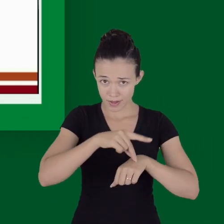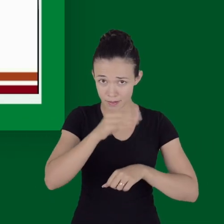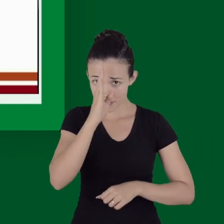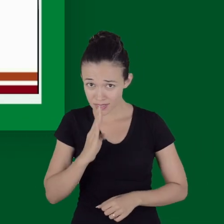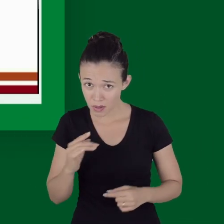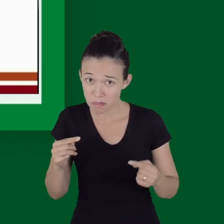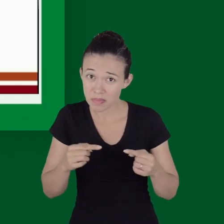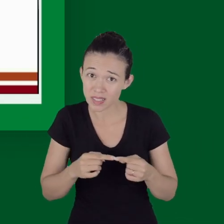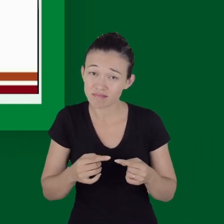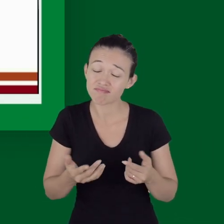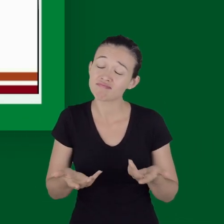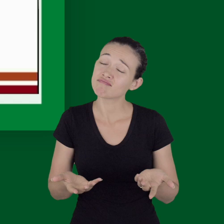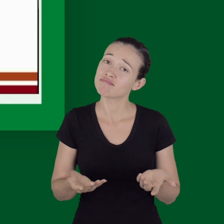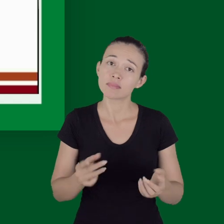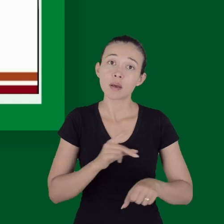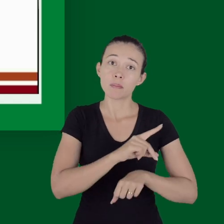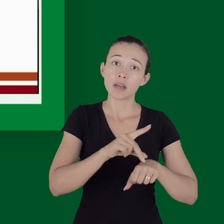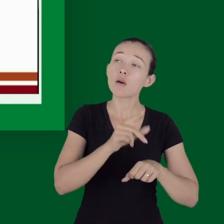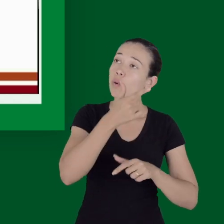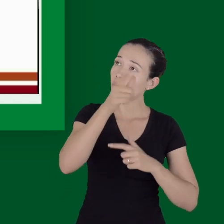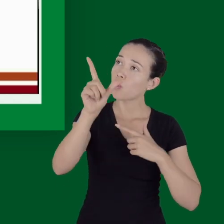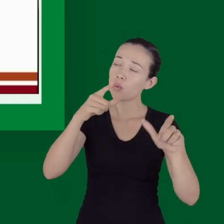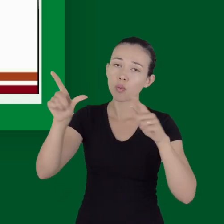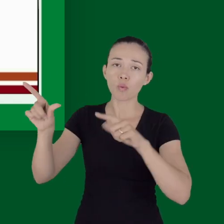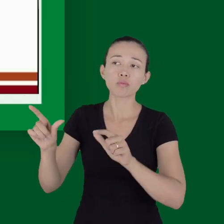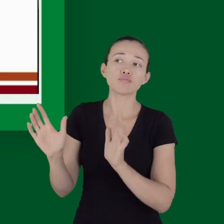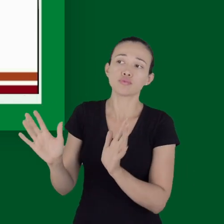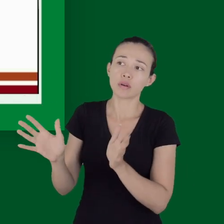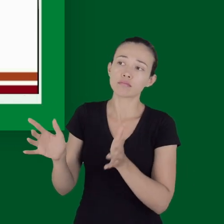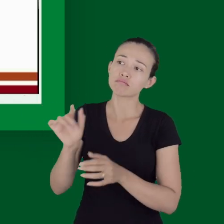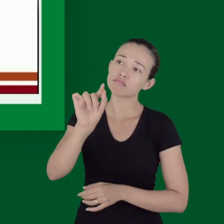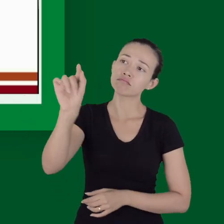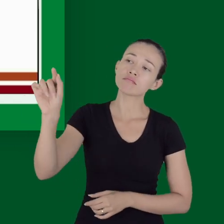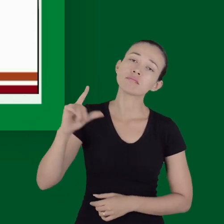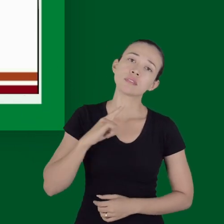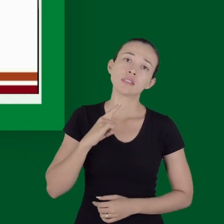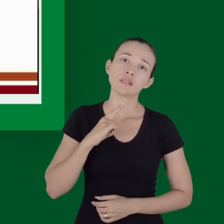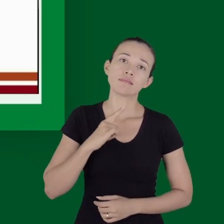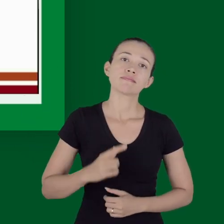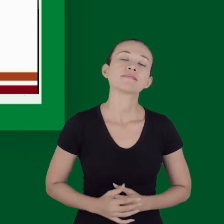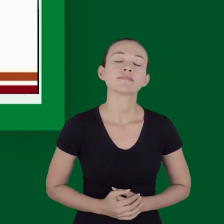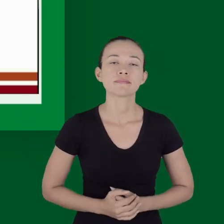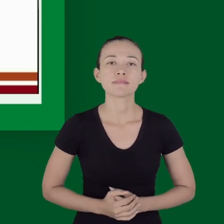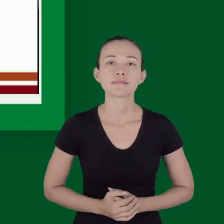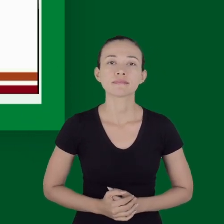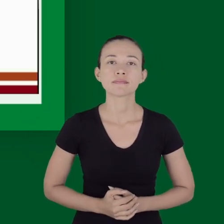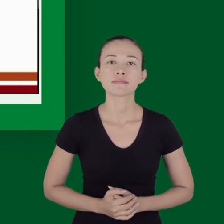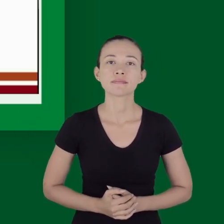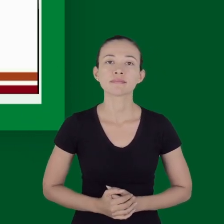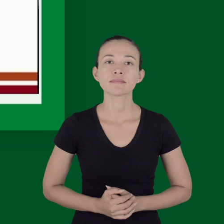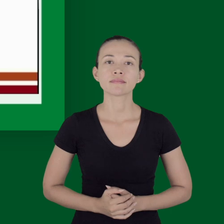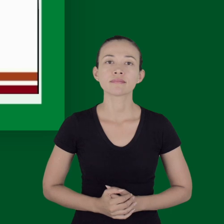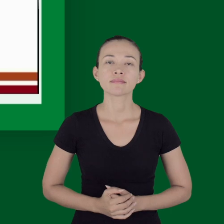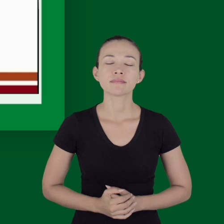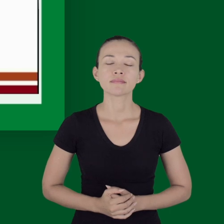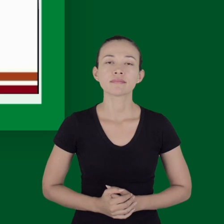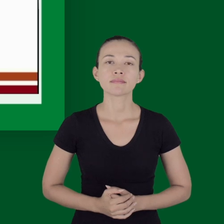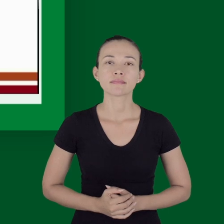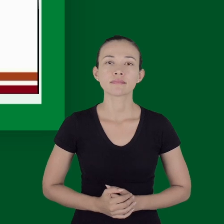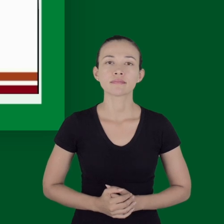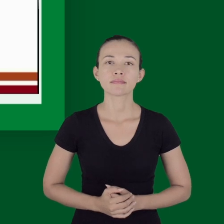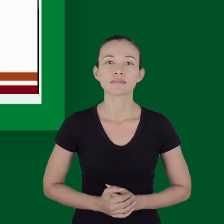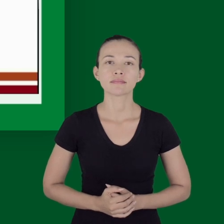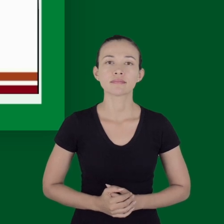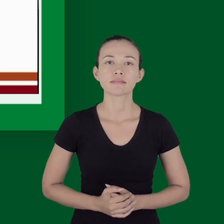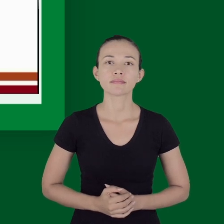o sangue ou seus e os seus vários hemoderivados continuam sendo a escolha para reanimação de um paciente com choque hemorrágico grave falando